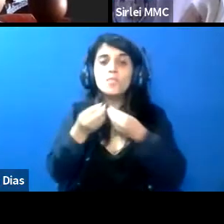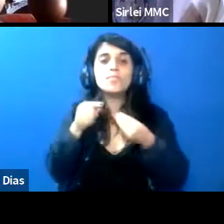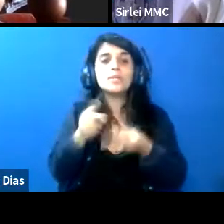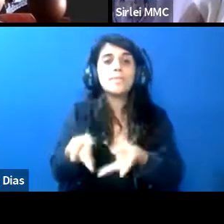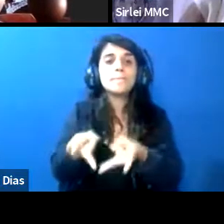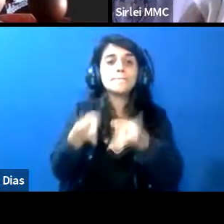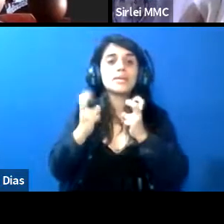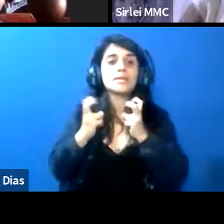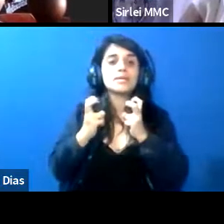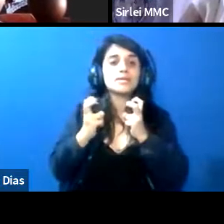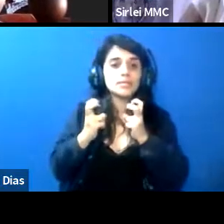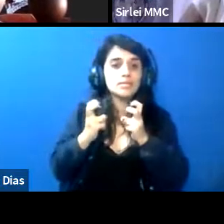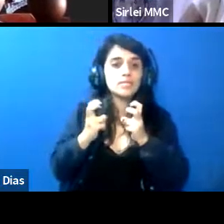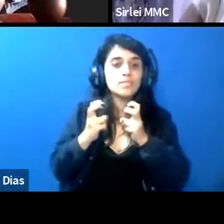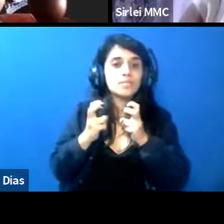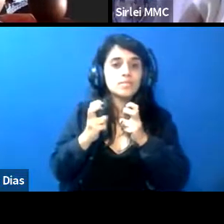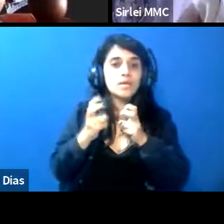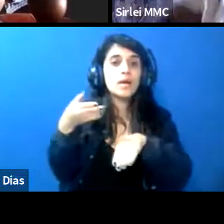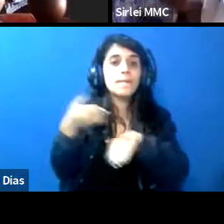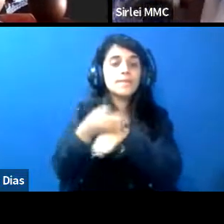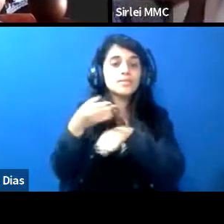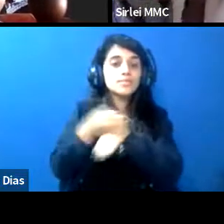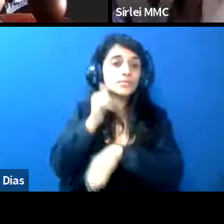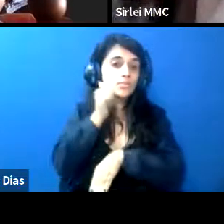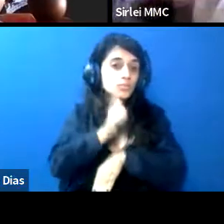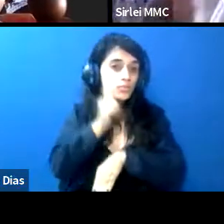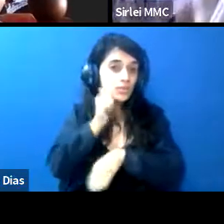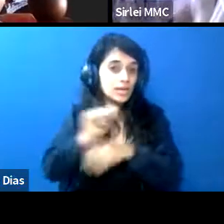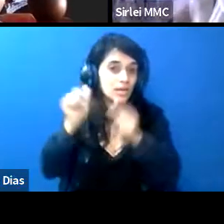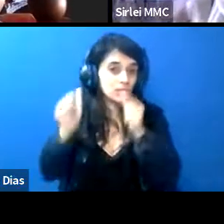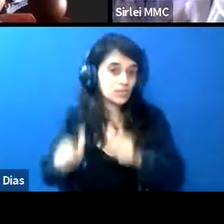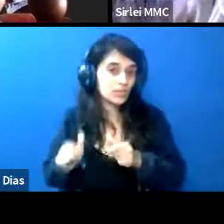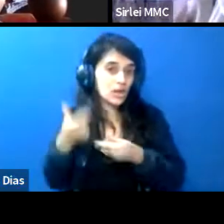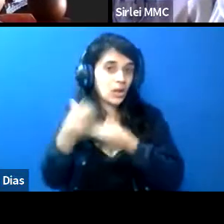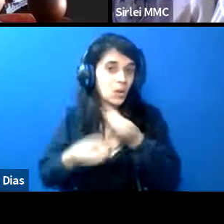presença majoritária de mulheres nesse lugar?